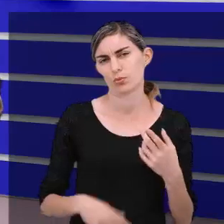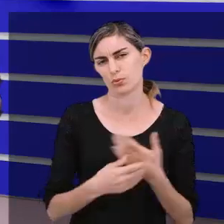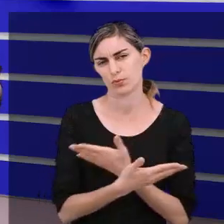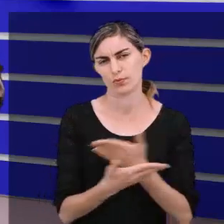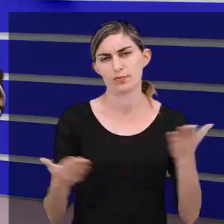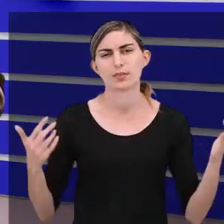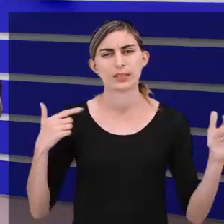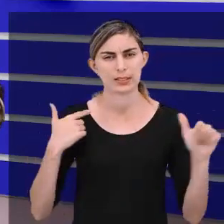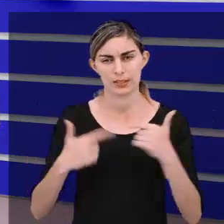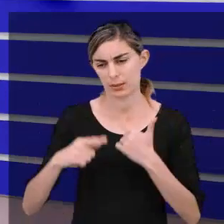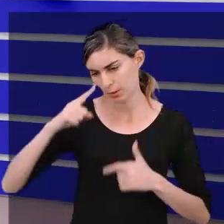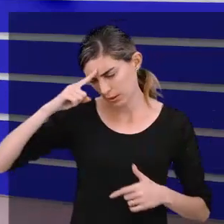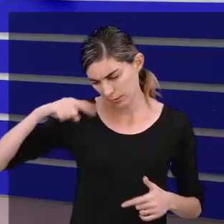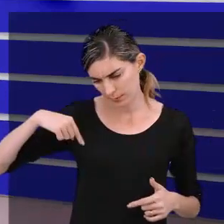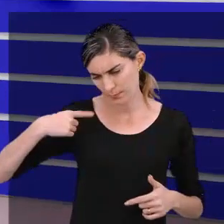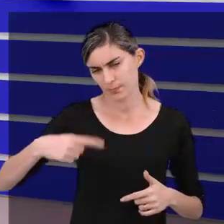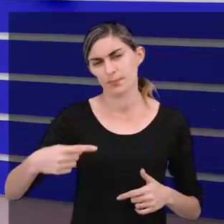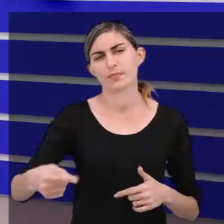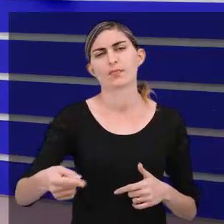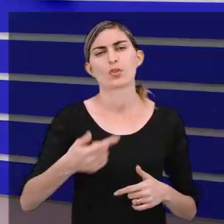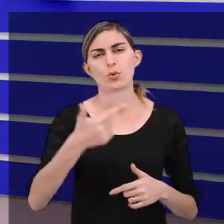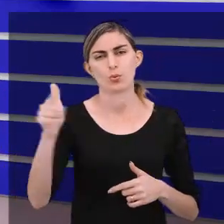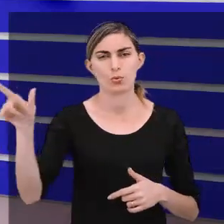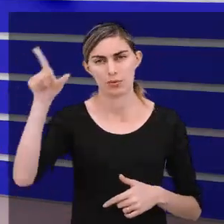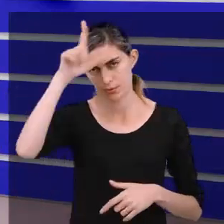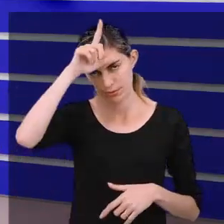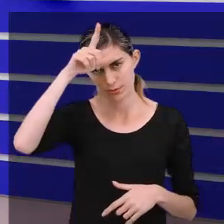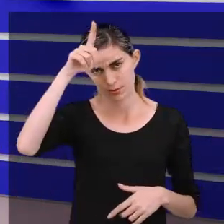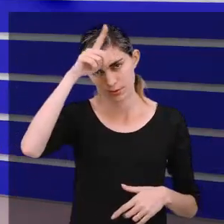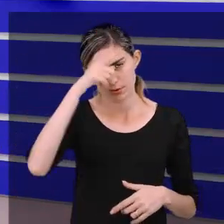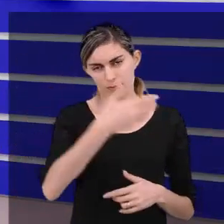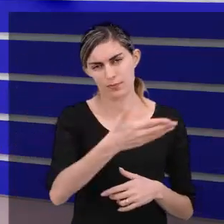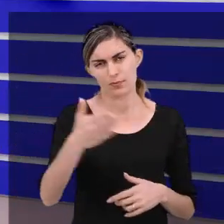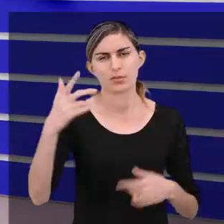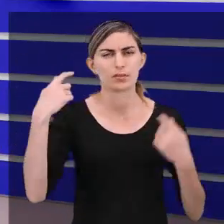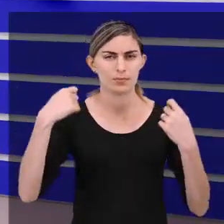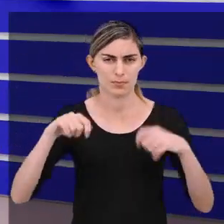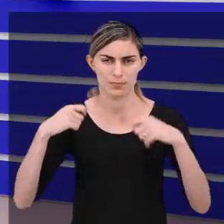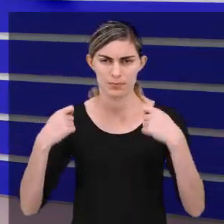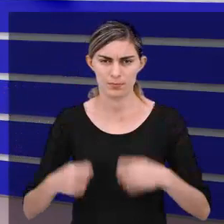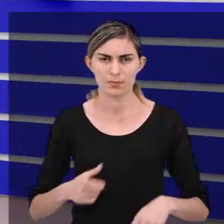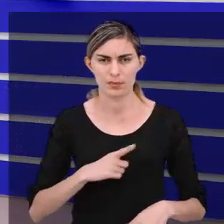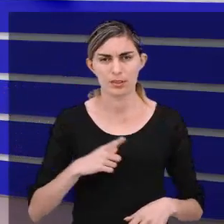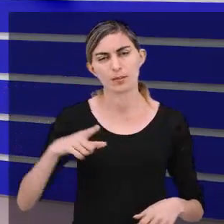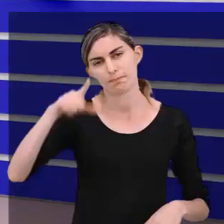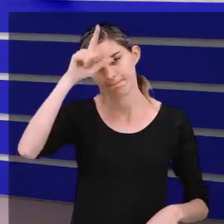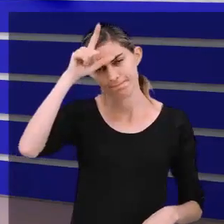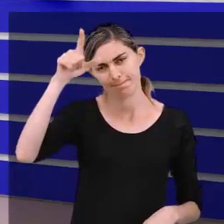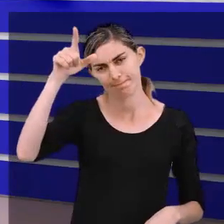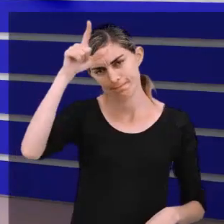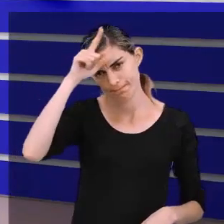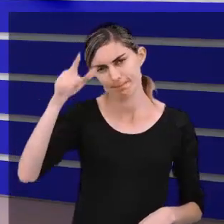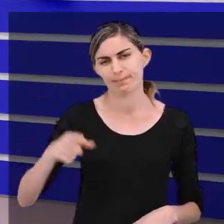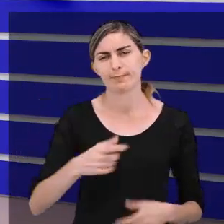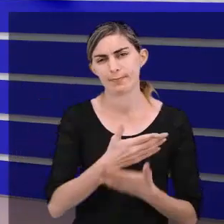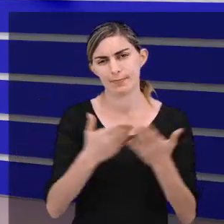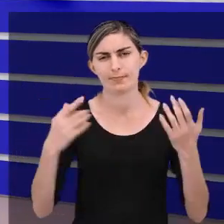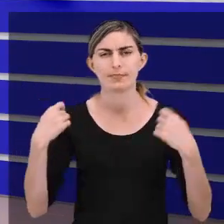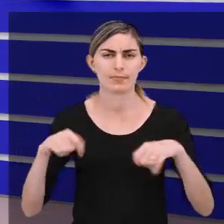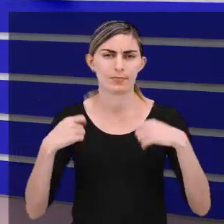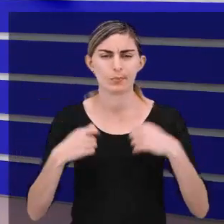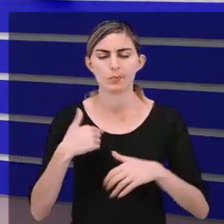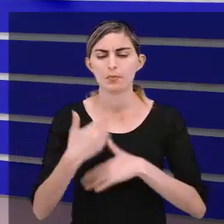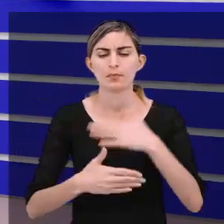vão trabalhar diretamente com outros líderes e vocês vão precisar ter liderança, né? Vocês vão